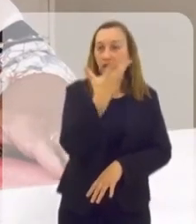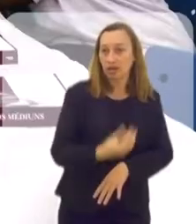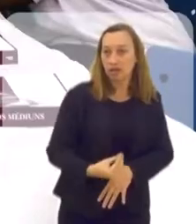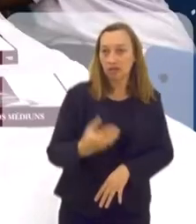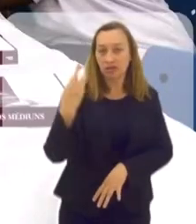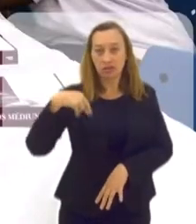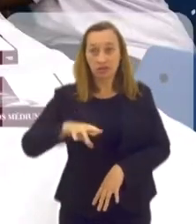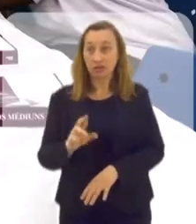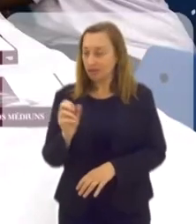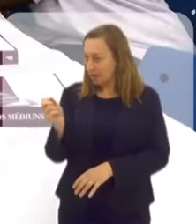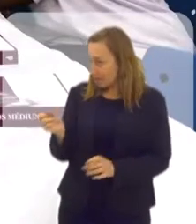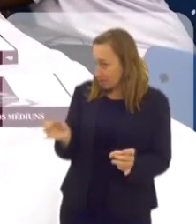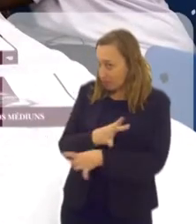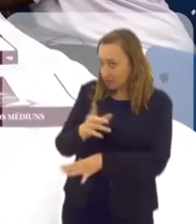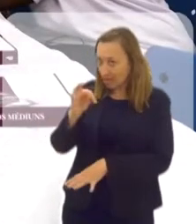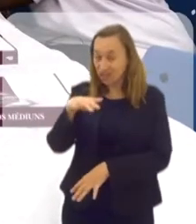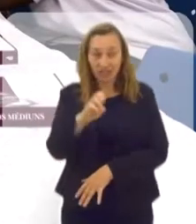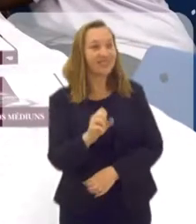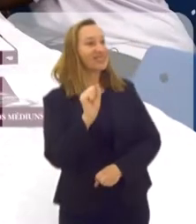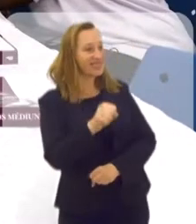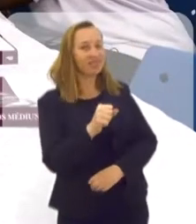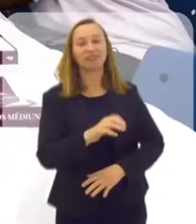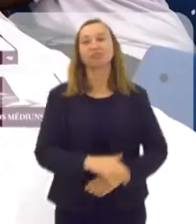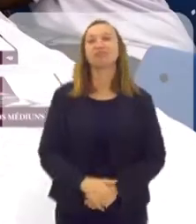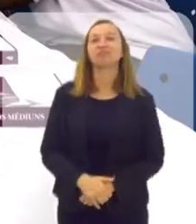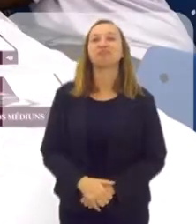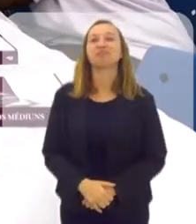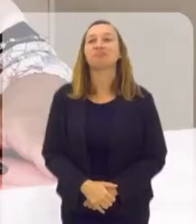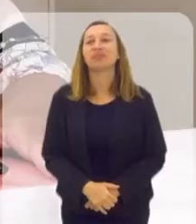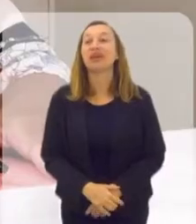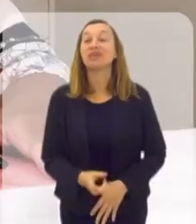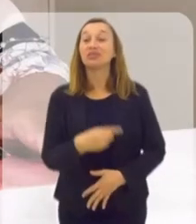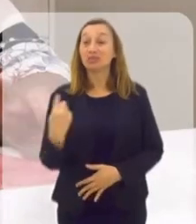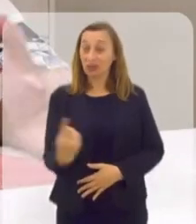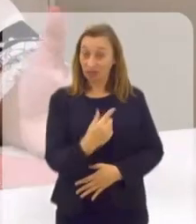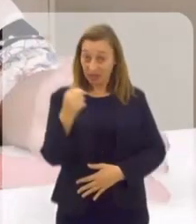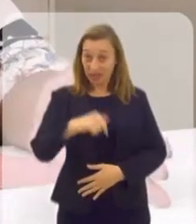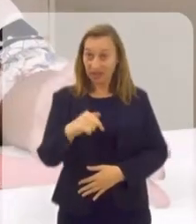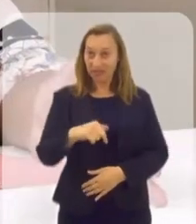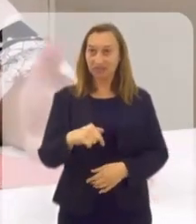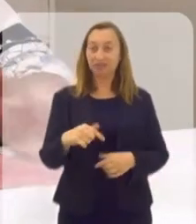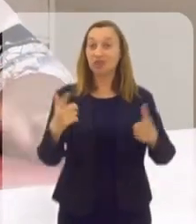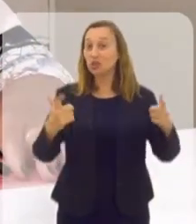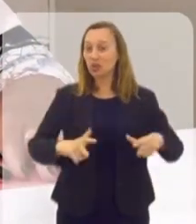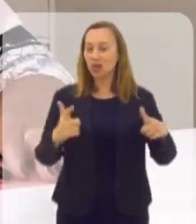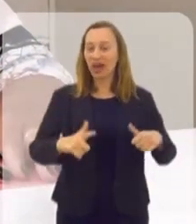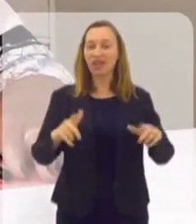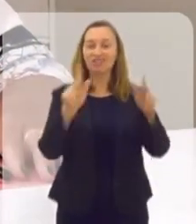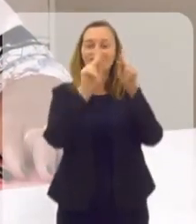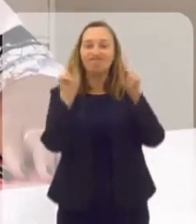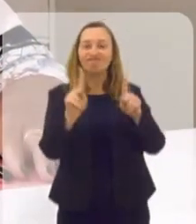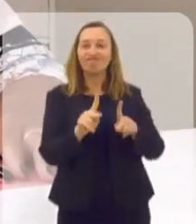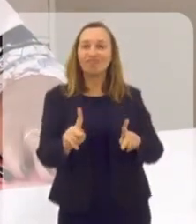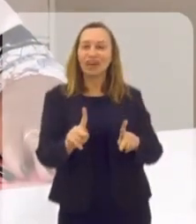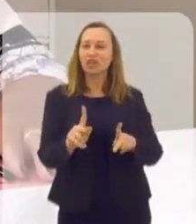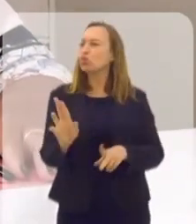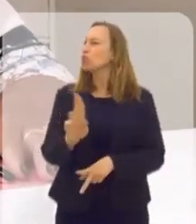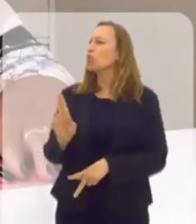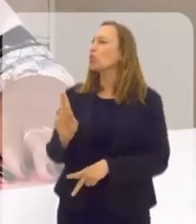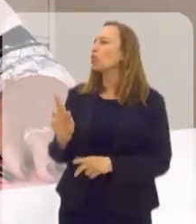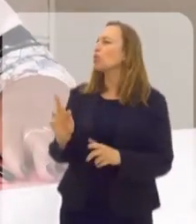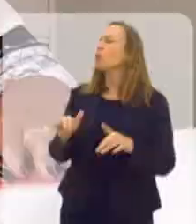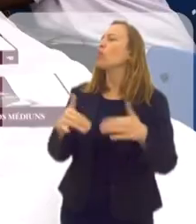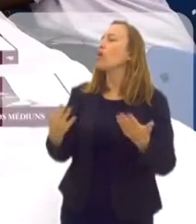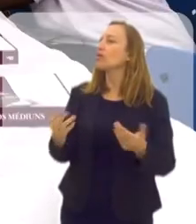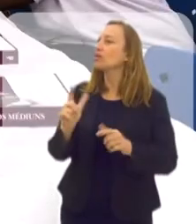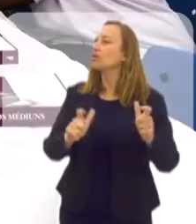espírita. Está pronto, Alexandre? Prontíssimo. Nós estamos aqui nessa sala de muita paz. Como